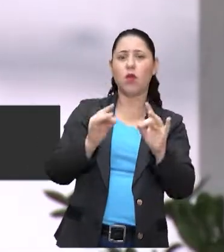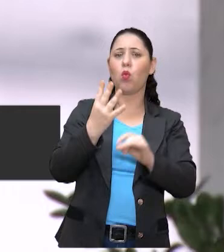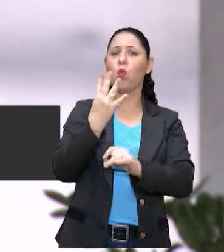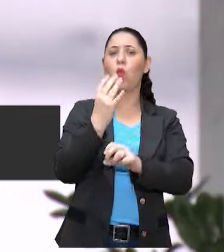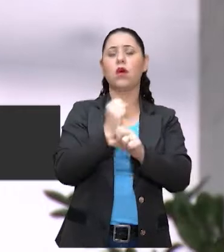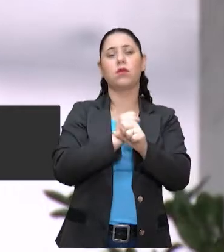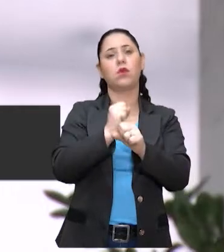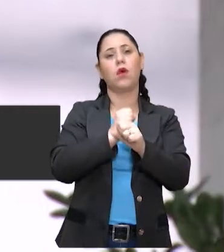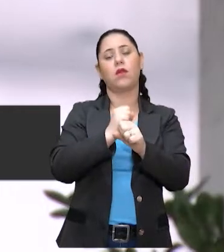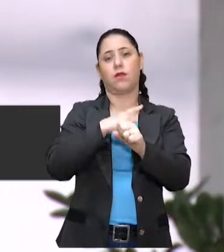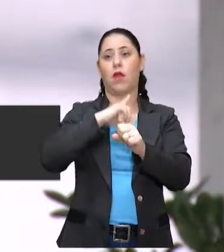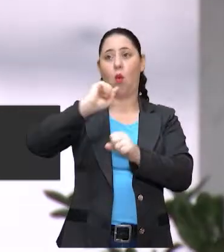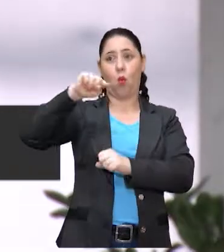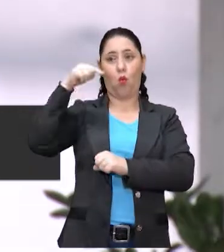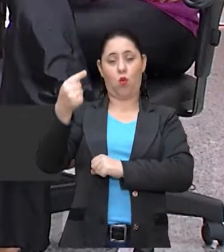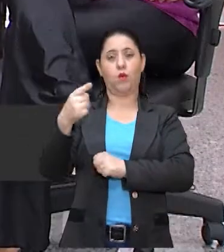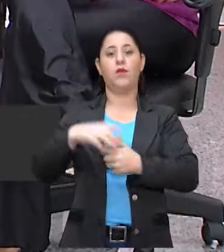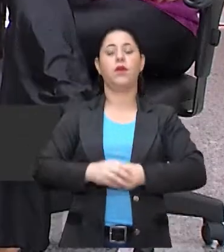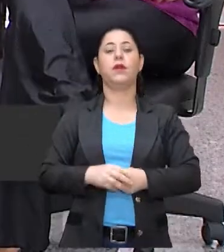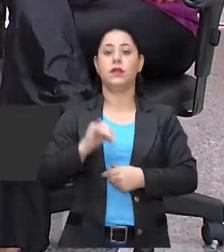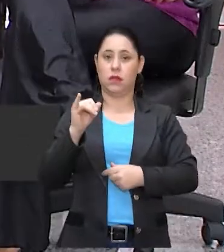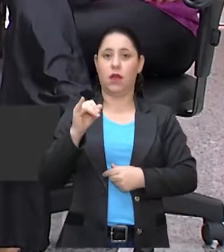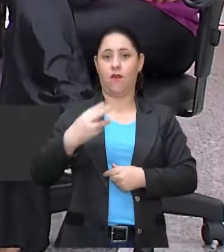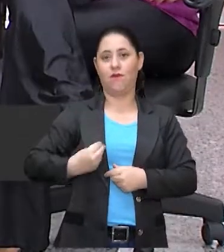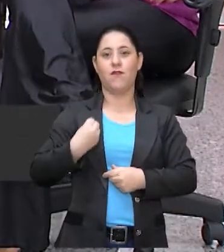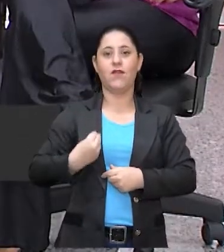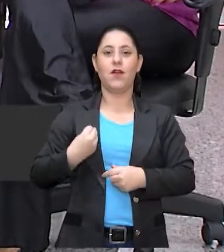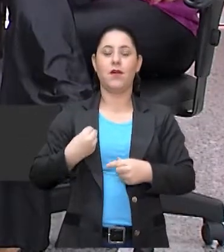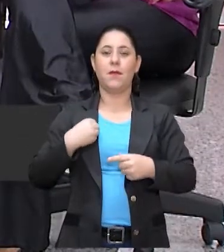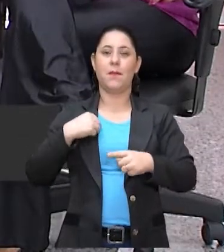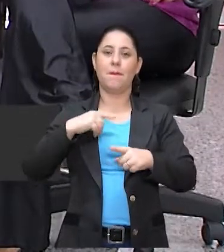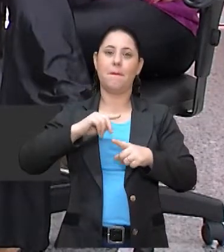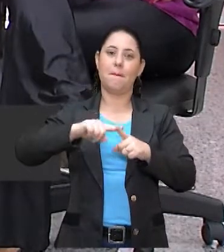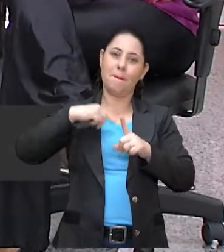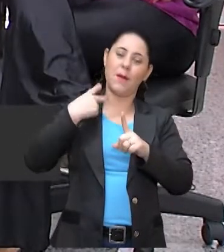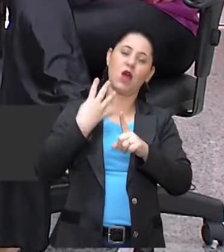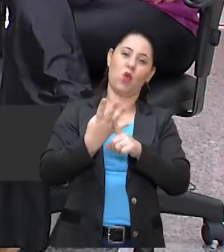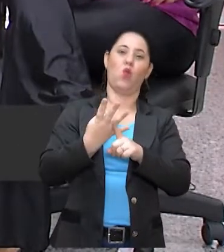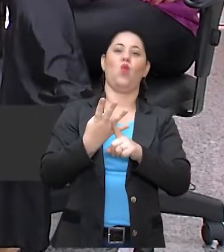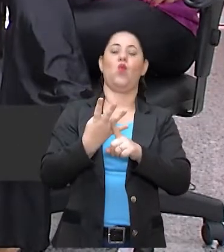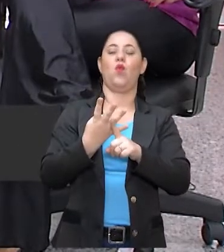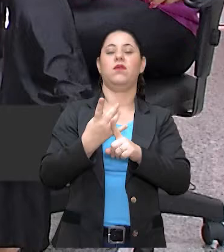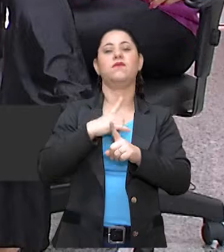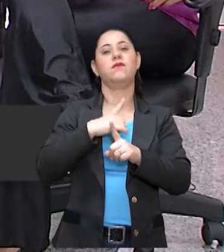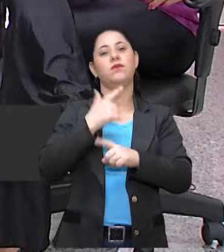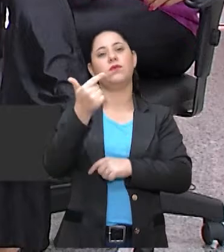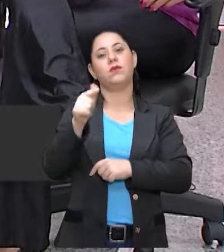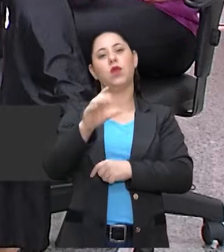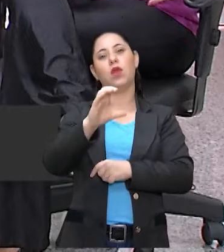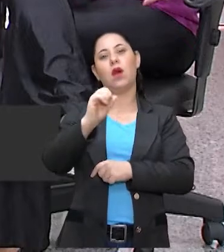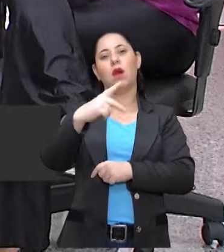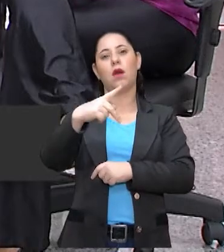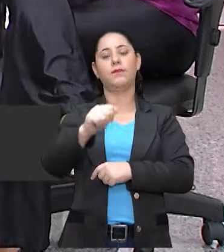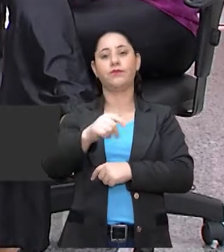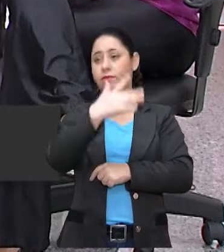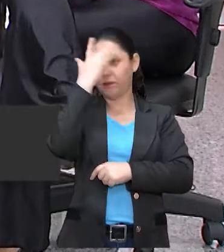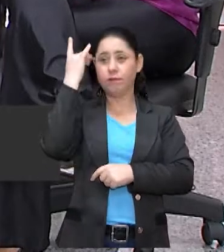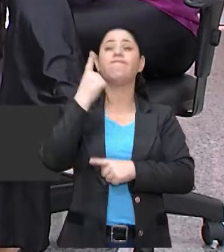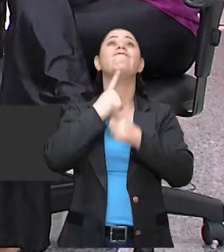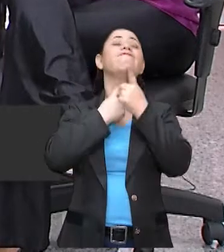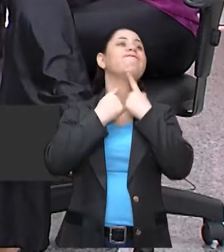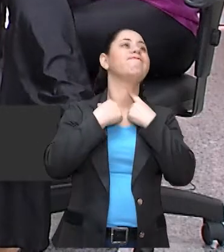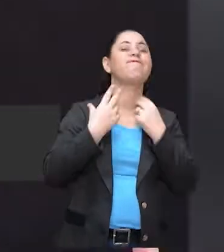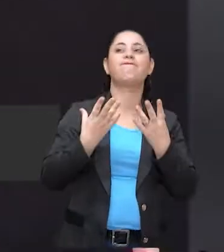daqui a 4 anos teremos a próxima, né? Se a gente sobreviver esse capítulo de 2022, daqui a 4 anos a gente tem a próxima. E as pessoas estão com